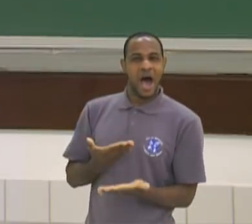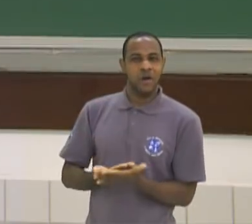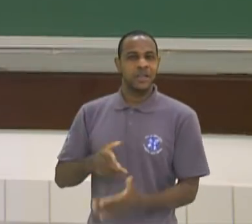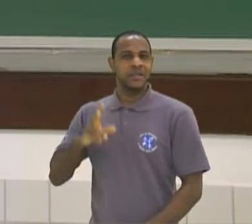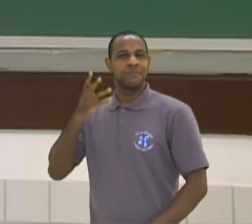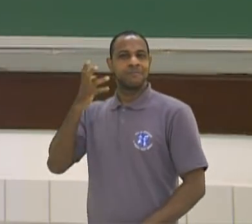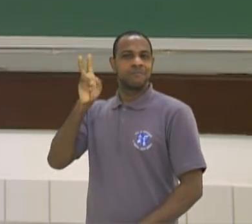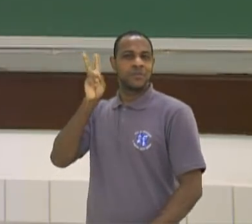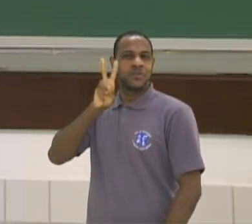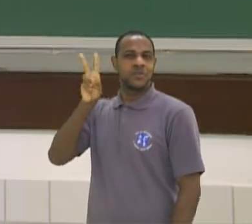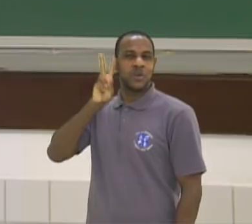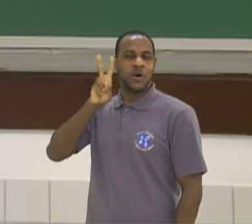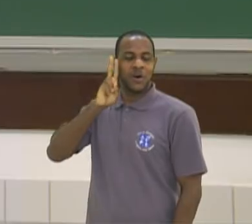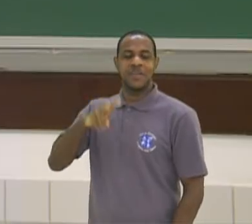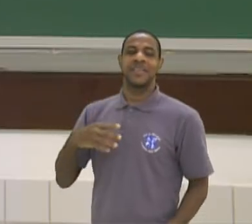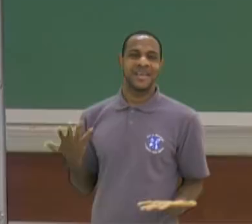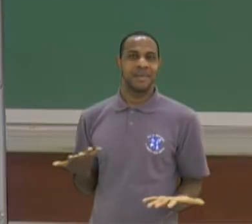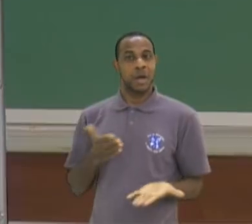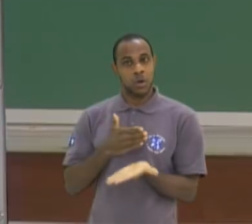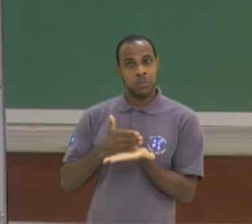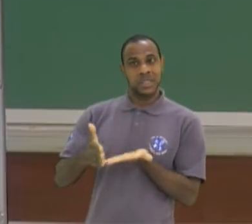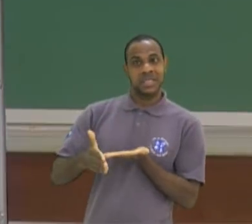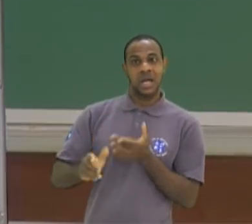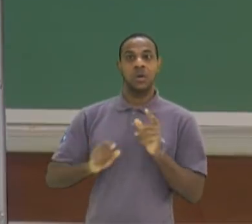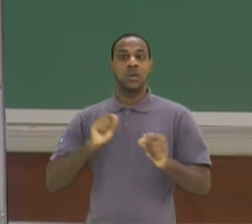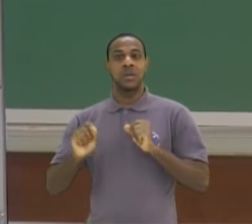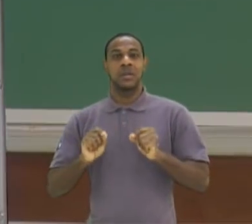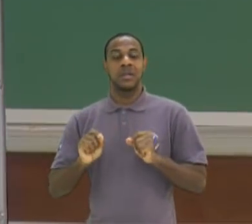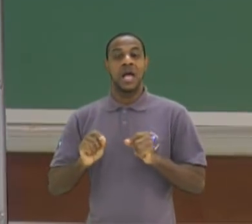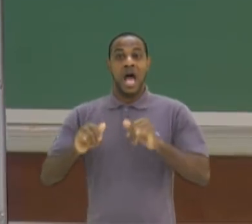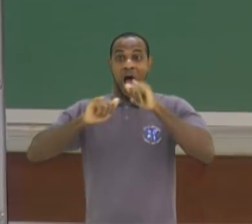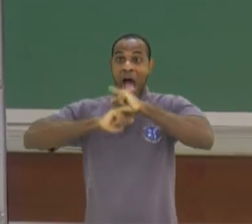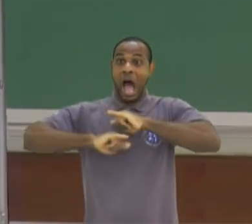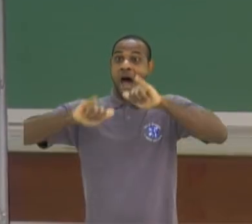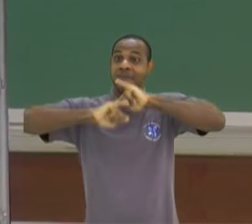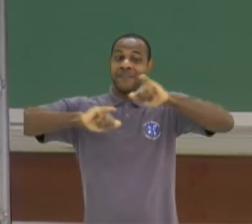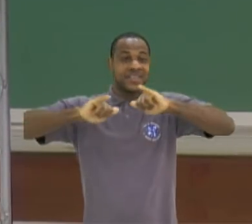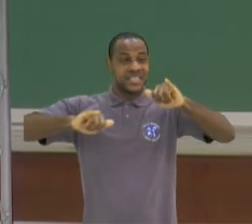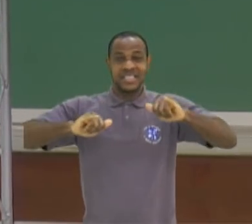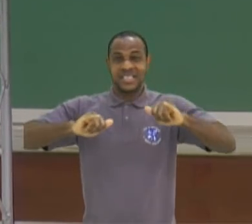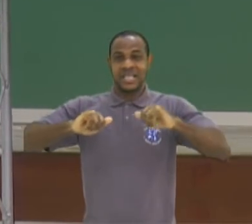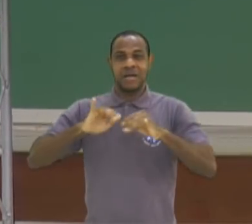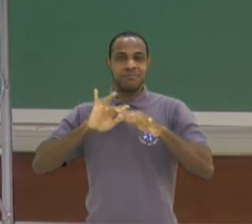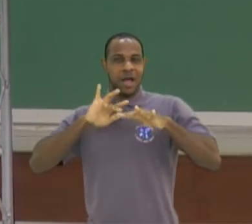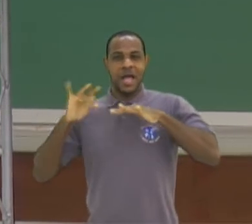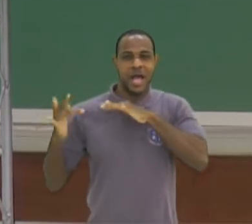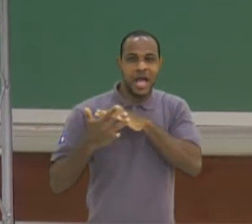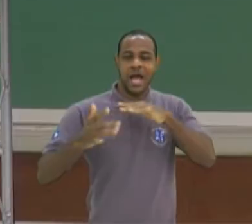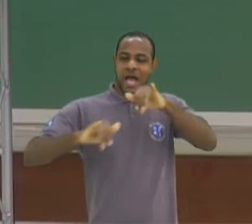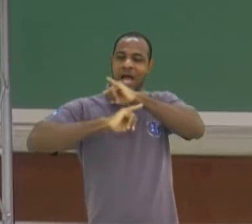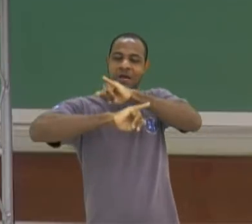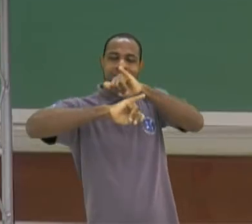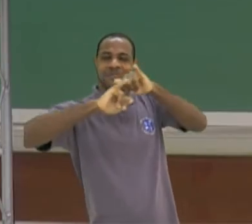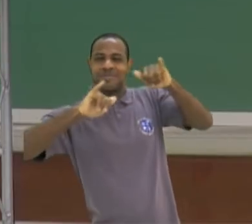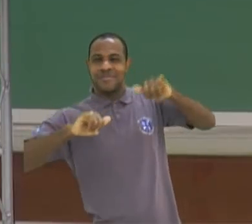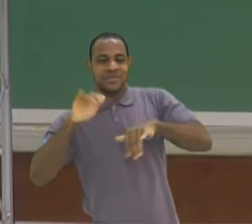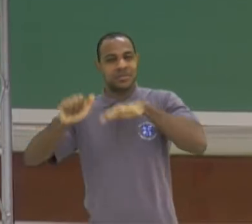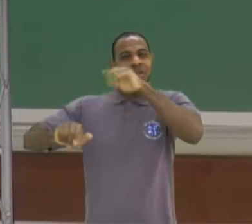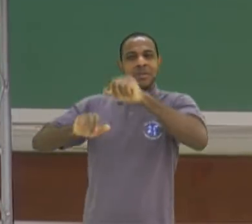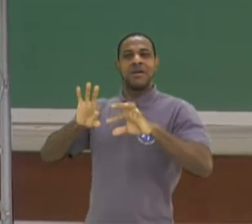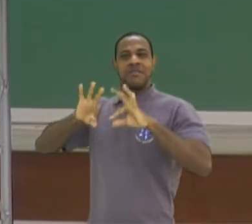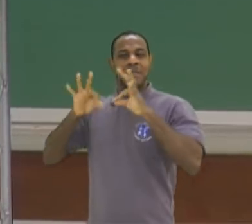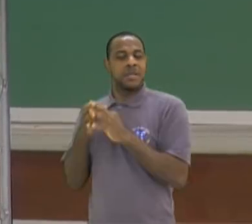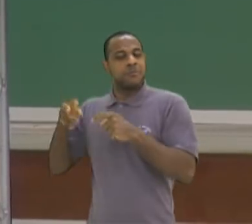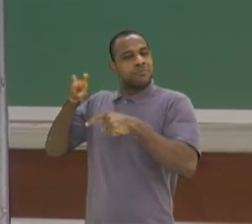História. Então, para a gente começar, avisa todo mundo. Manda em rede social, avisa o grupo da escola, chama a família junto